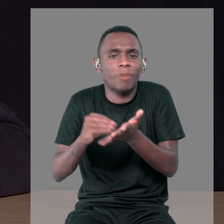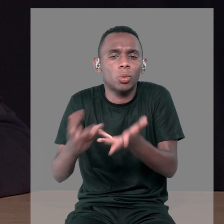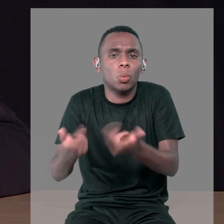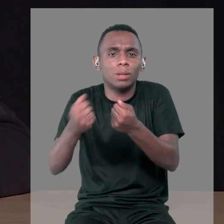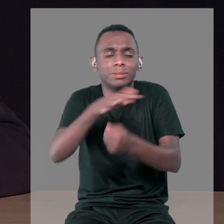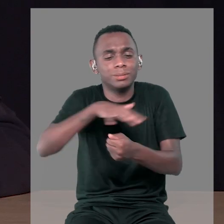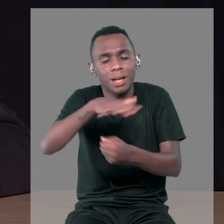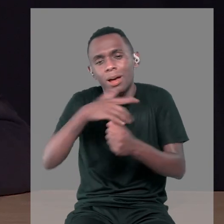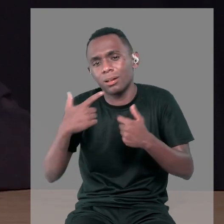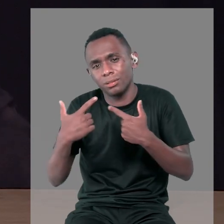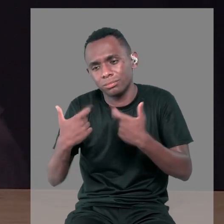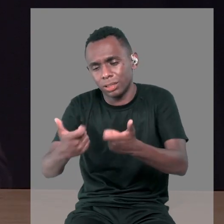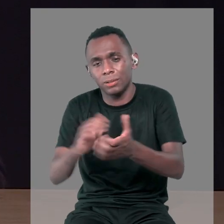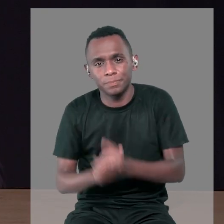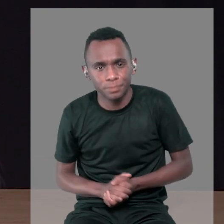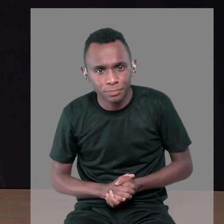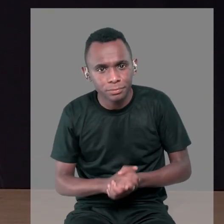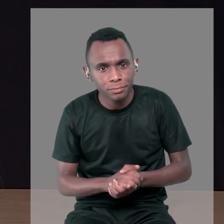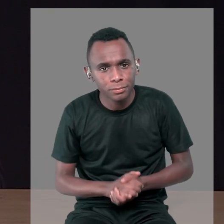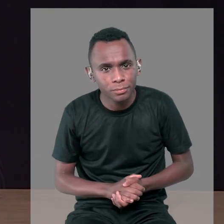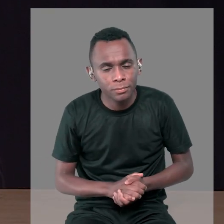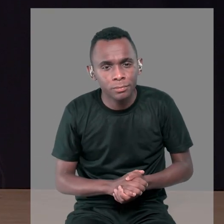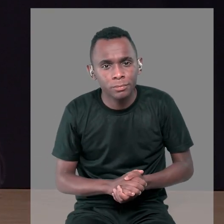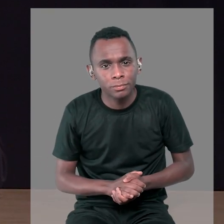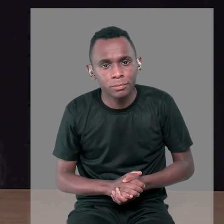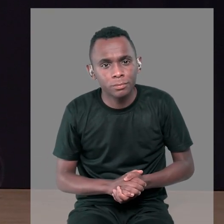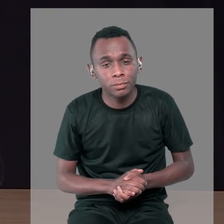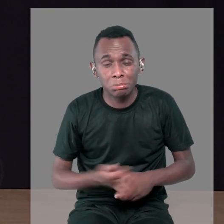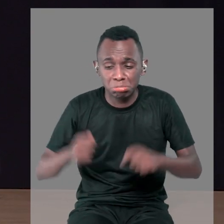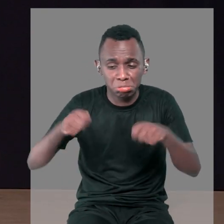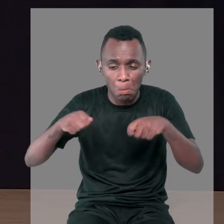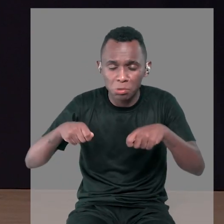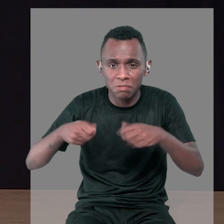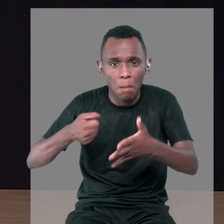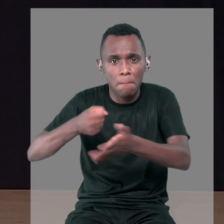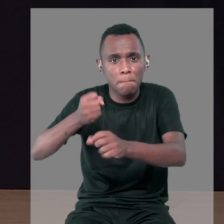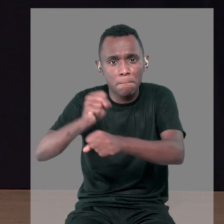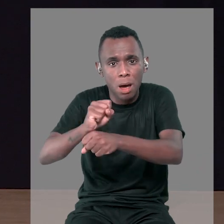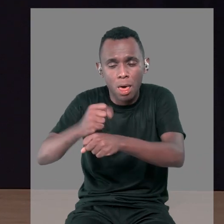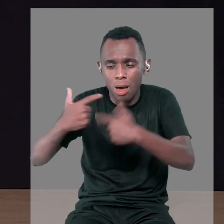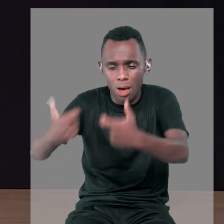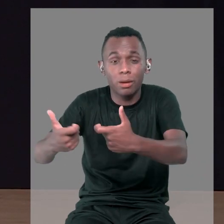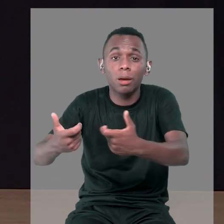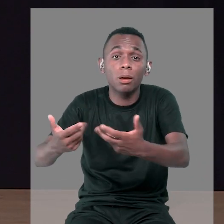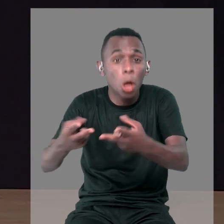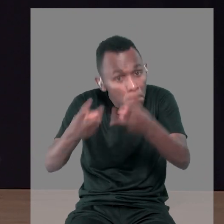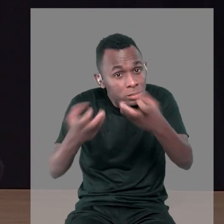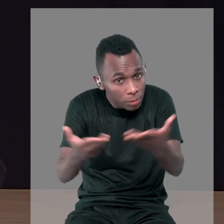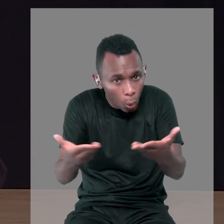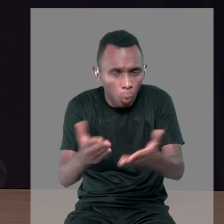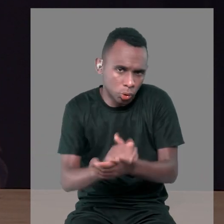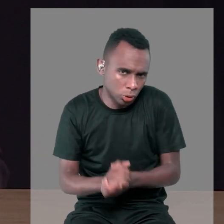da guerra. Ela é incapaz, né, de frear essa guerra. E é isso que nós estamos vendo. Não é uma questão de dizer que